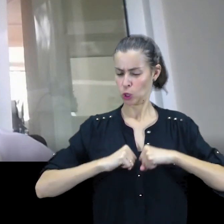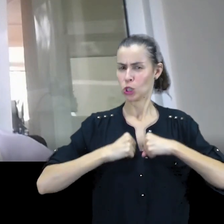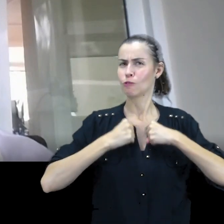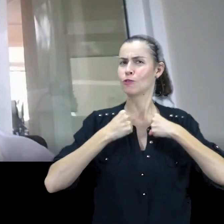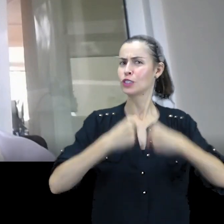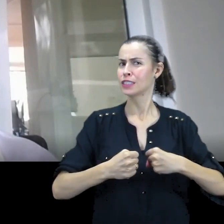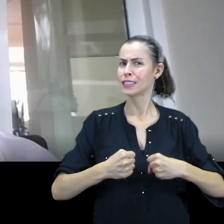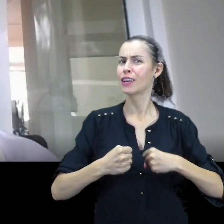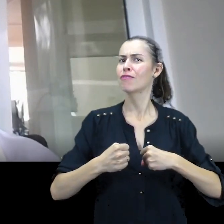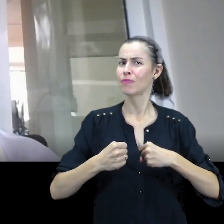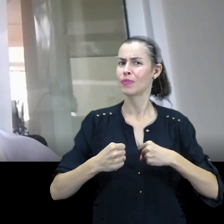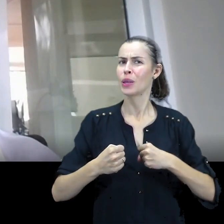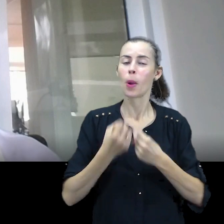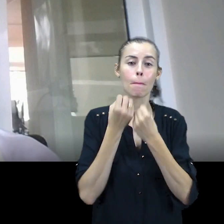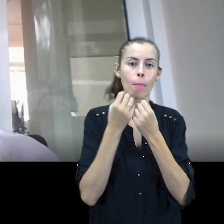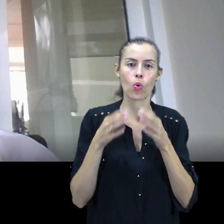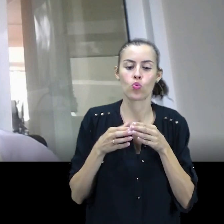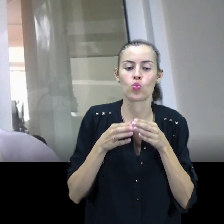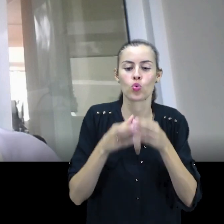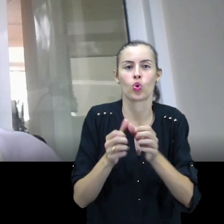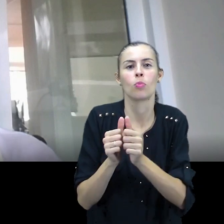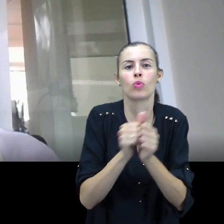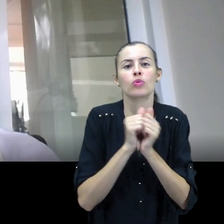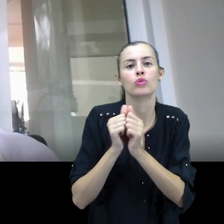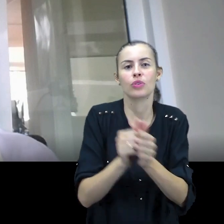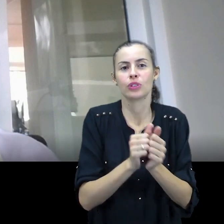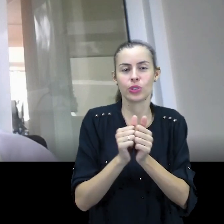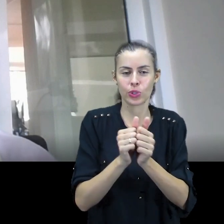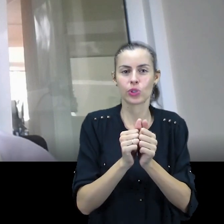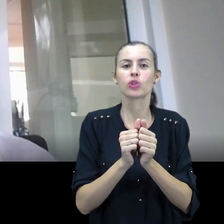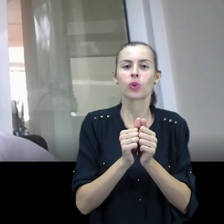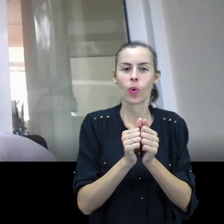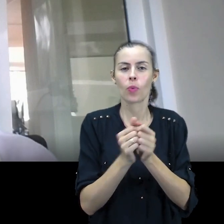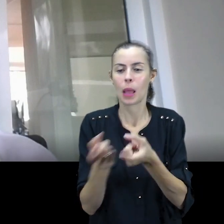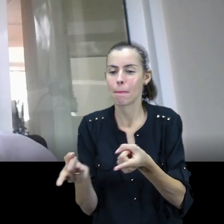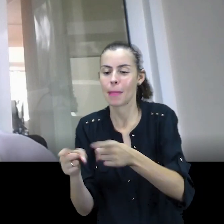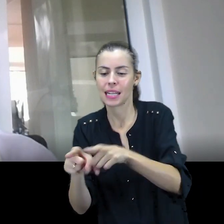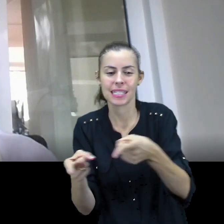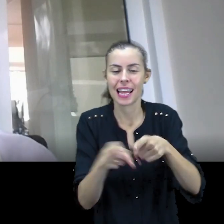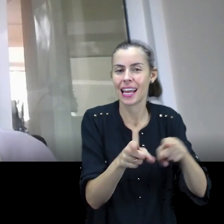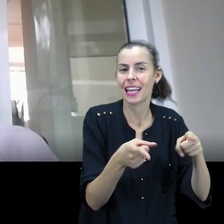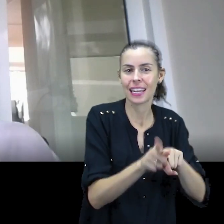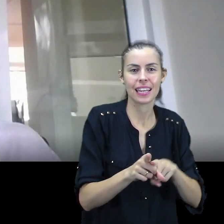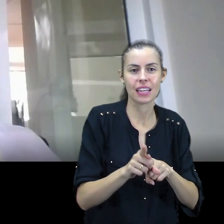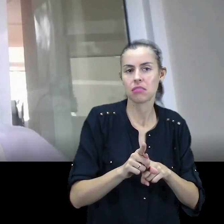em parceria a gente puder desenvolver as coisas, vai dando mais certo, porque